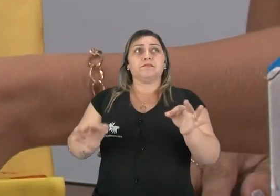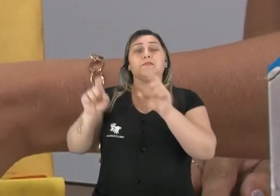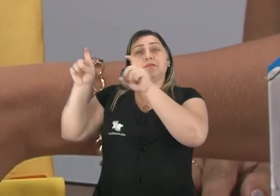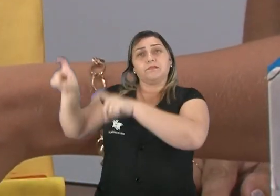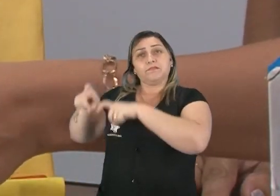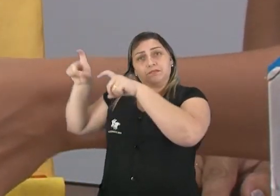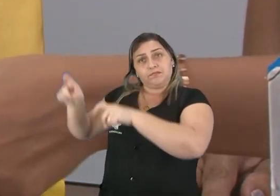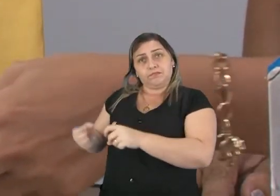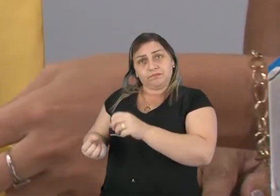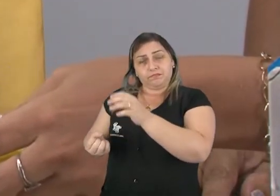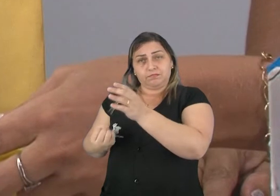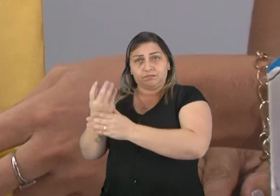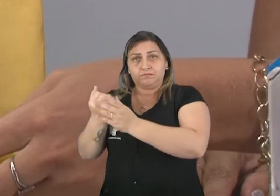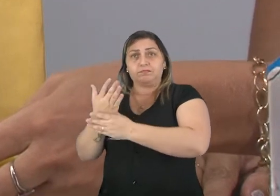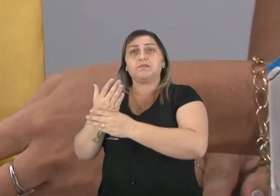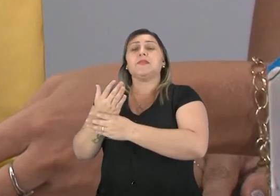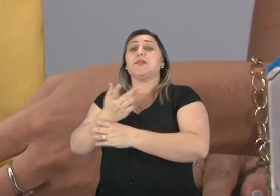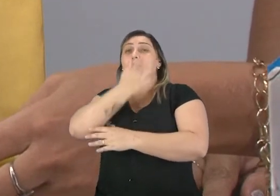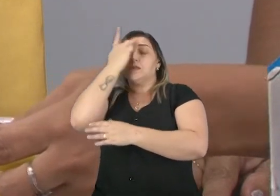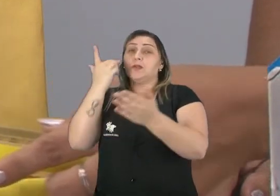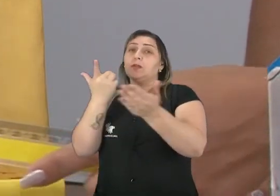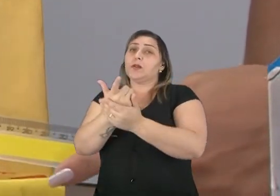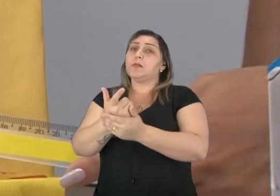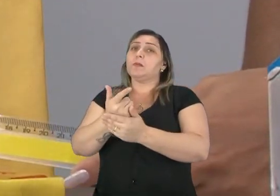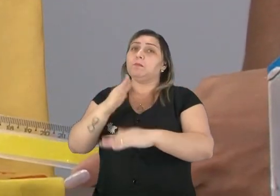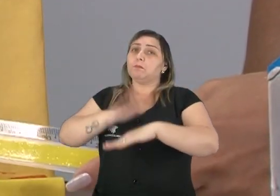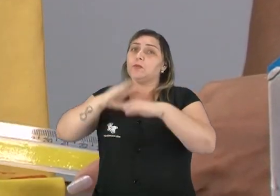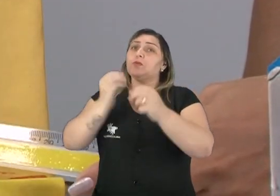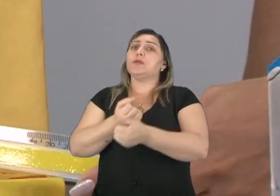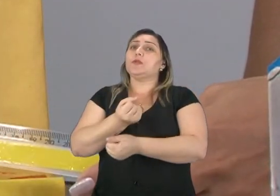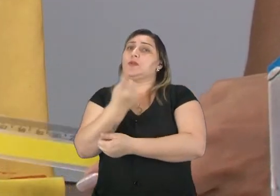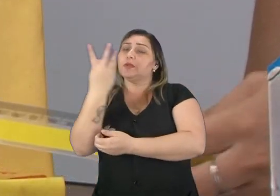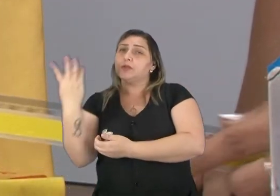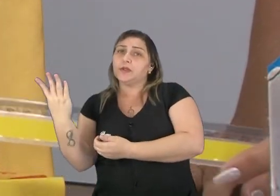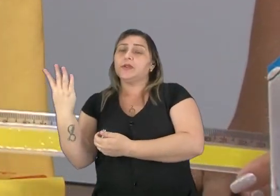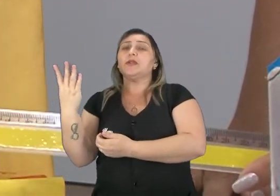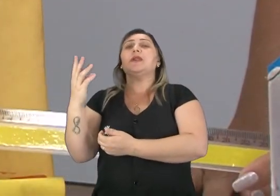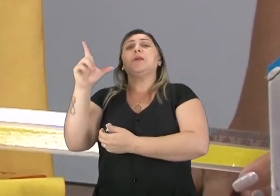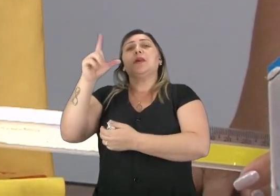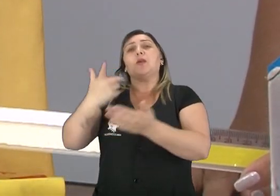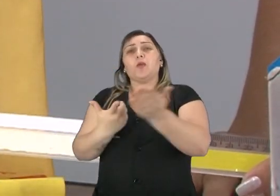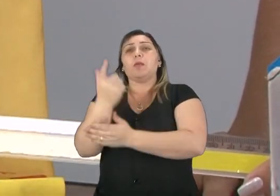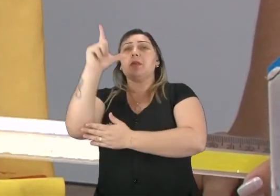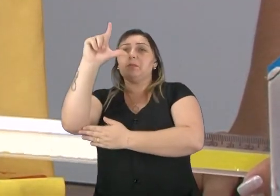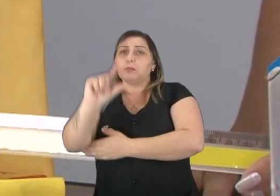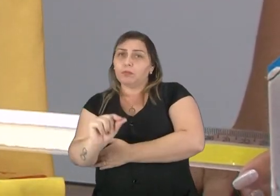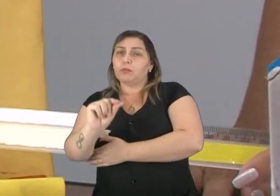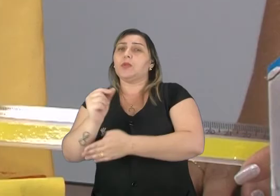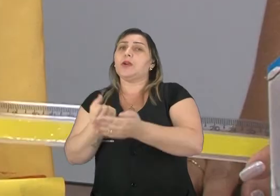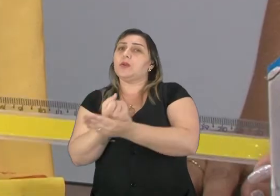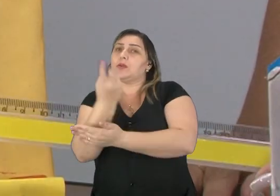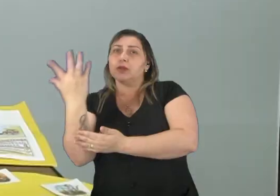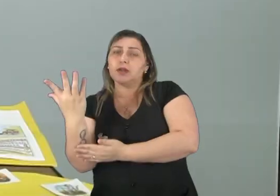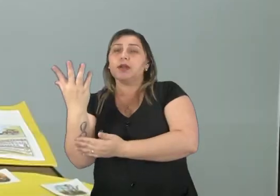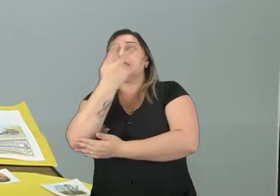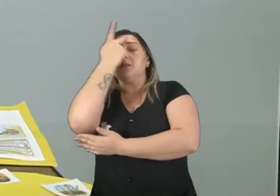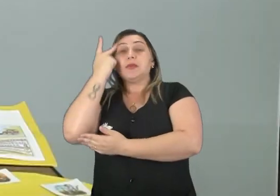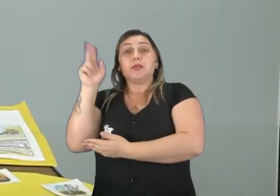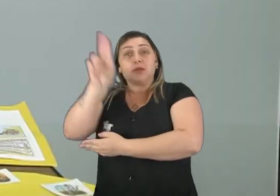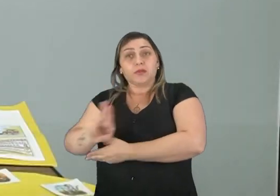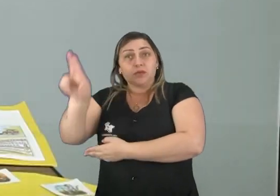envolve o produtor, o atacadista, o varejista e o consumidor. Muito